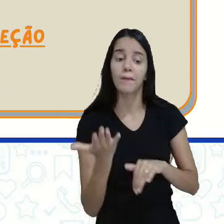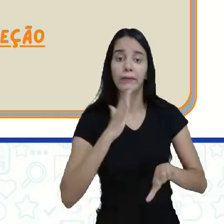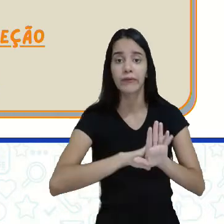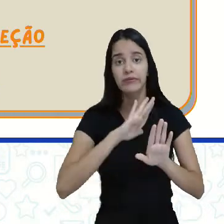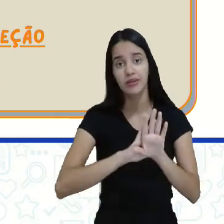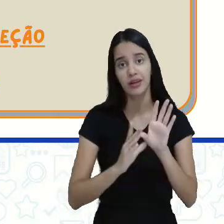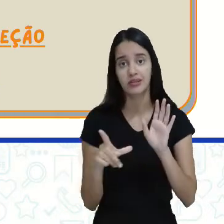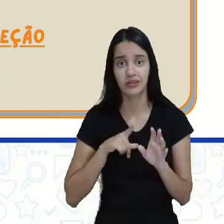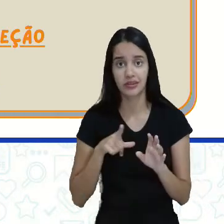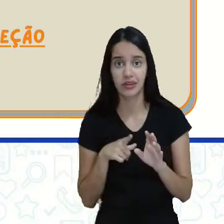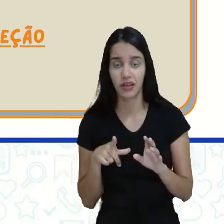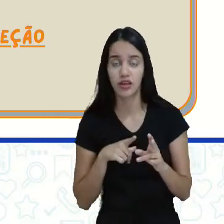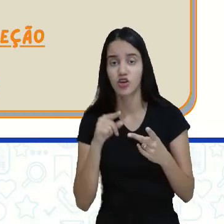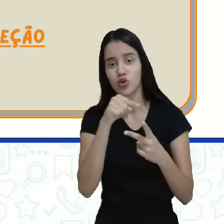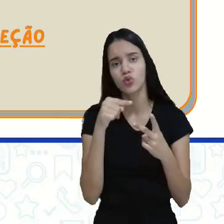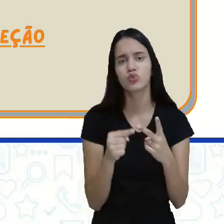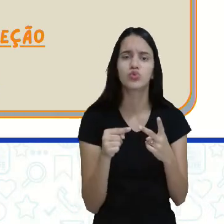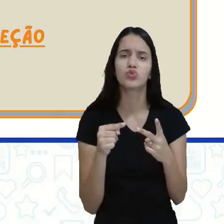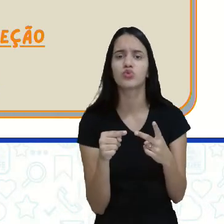E aí vimos